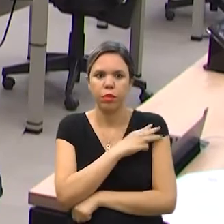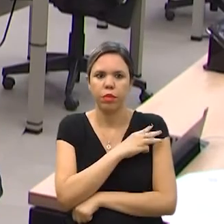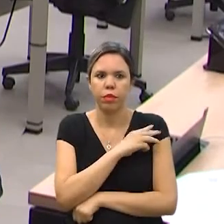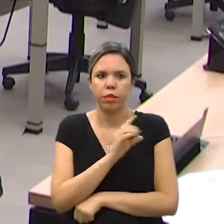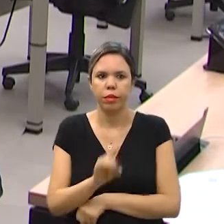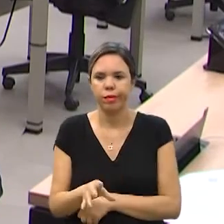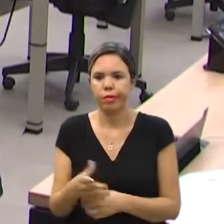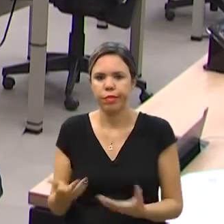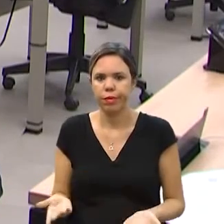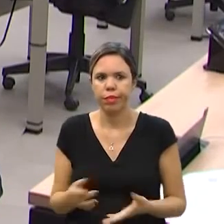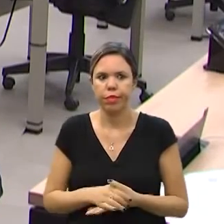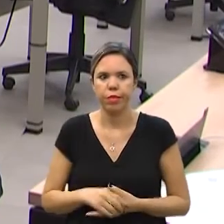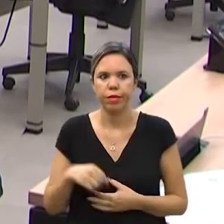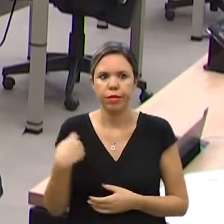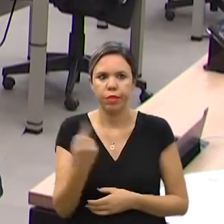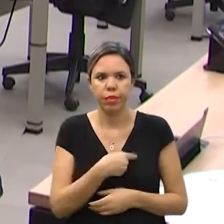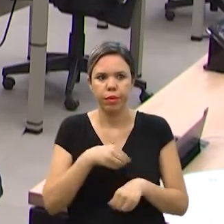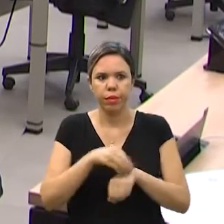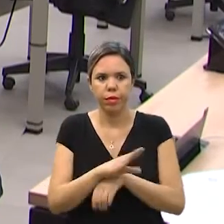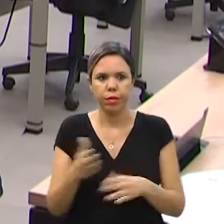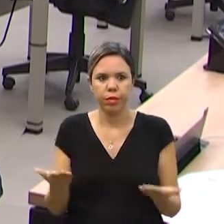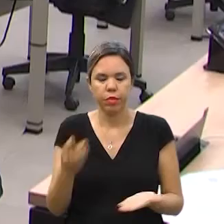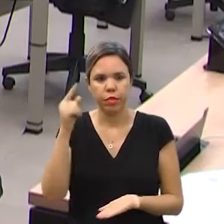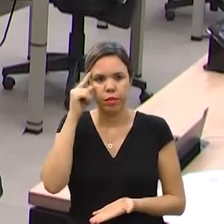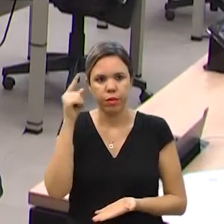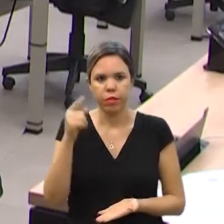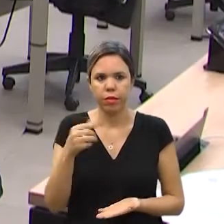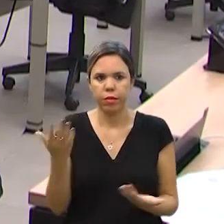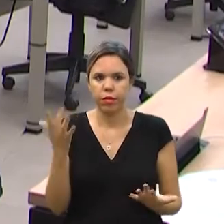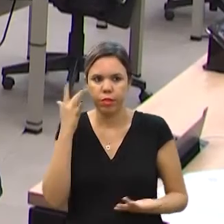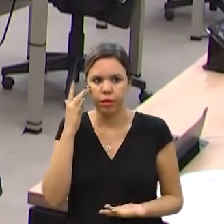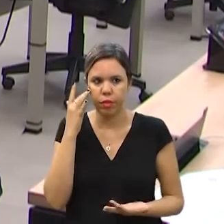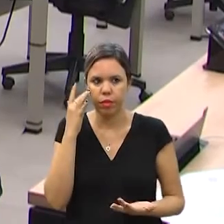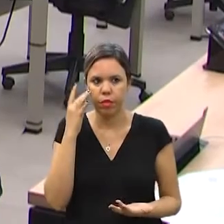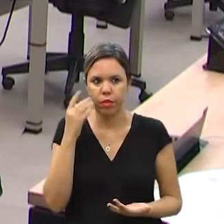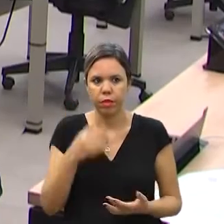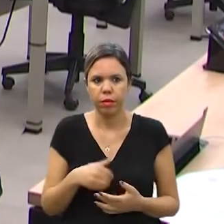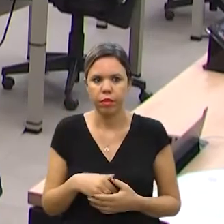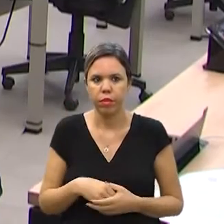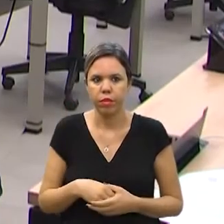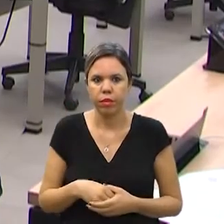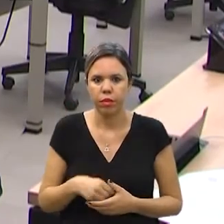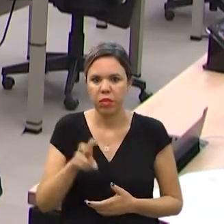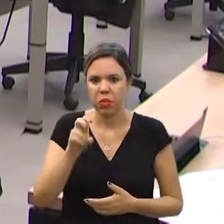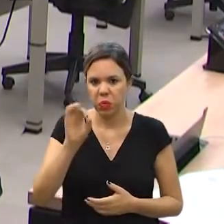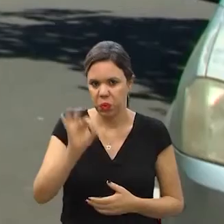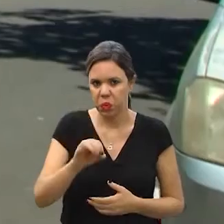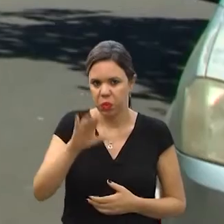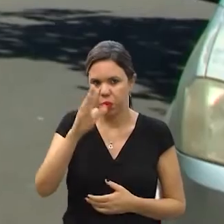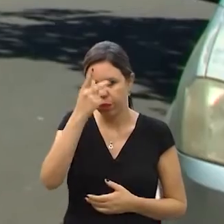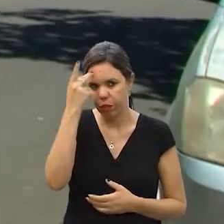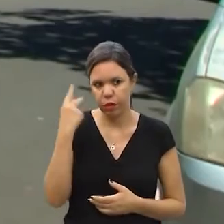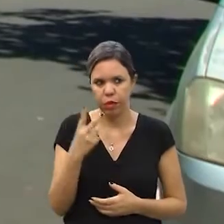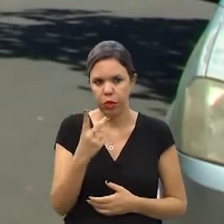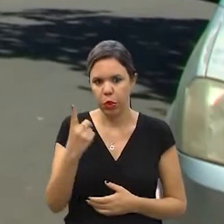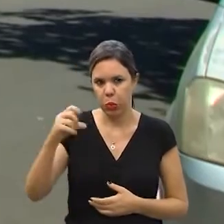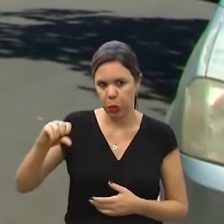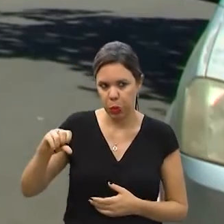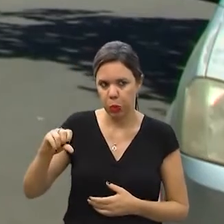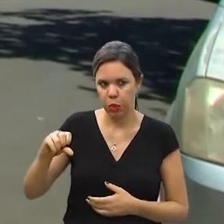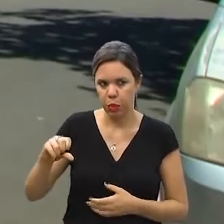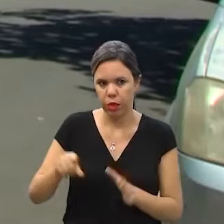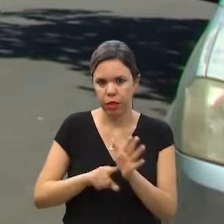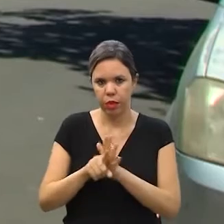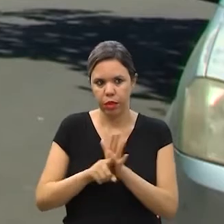médio. Então, se a gente trouxer para o dia de hoje, eu acho que é mais de 50%. Em